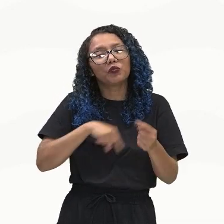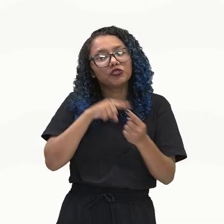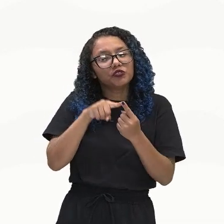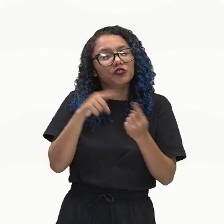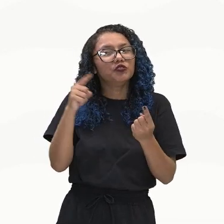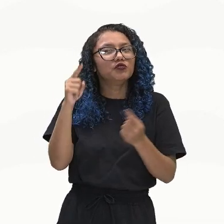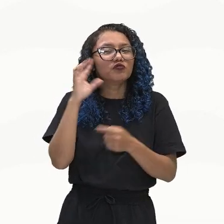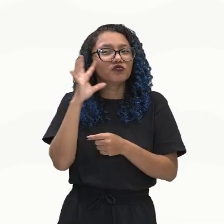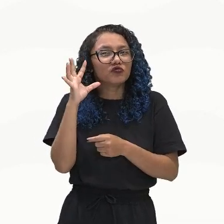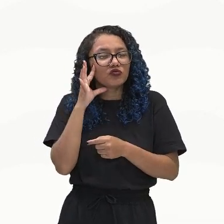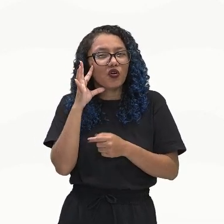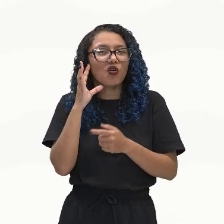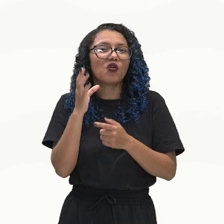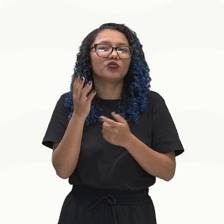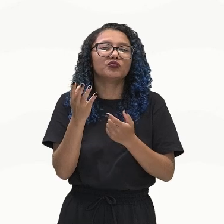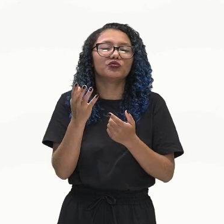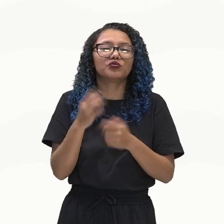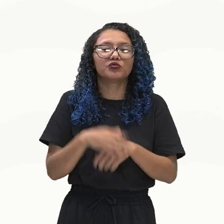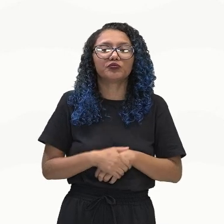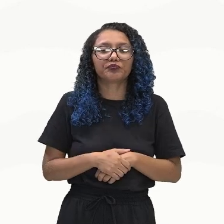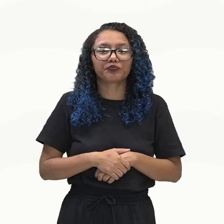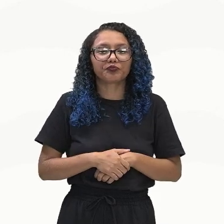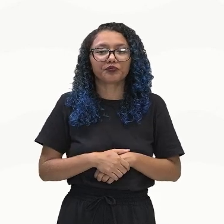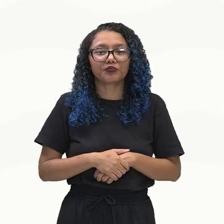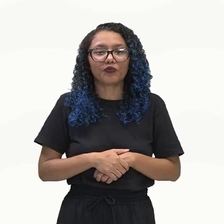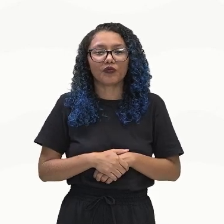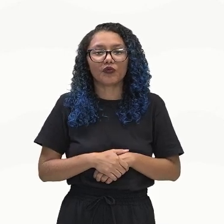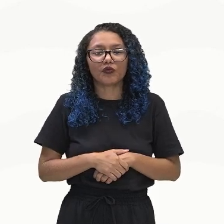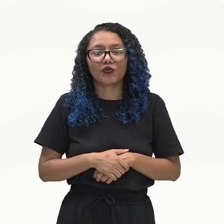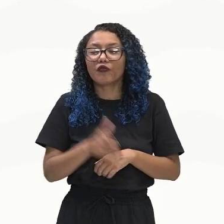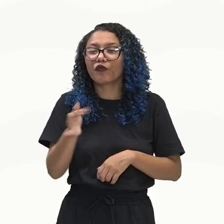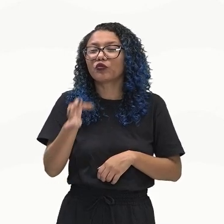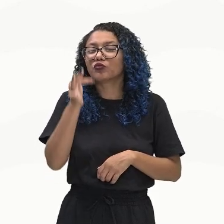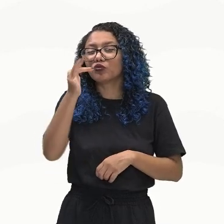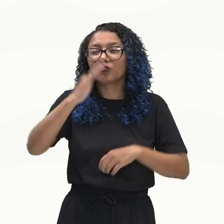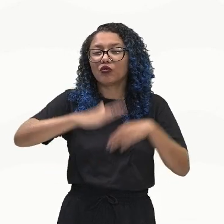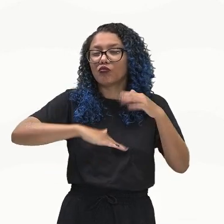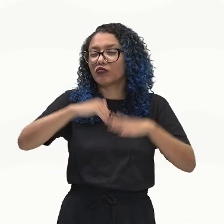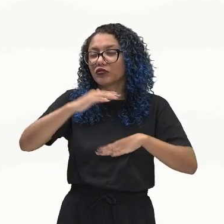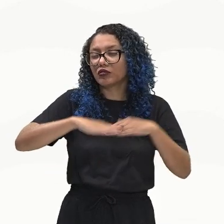vocações, sobre o que deseja para seu futuro profissional.